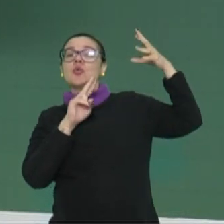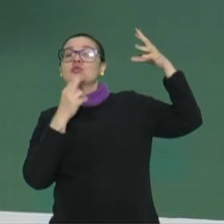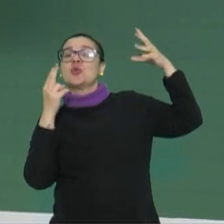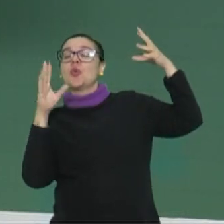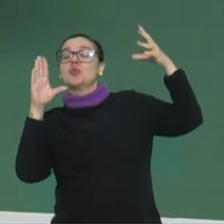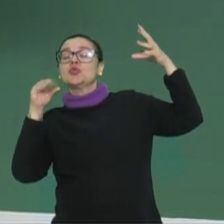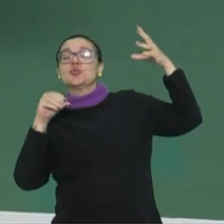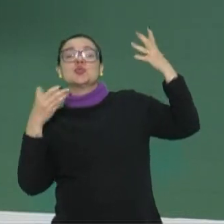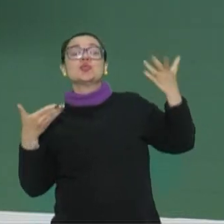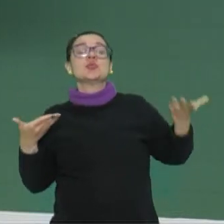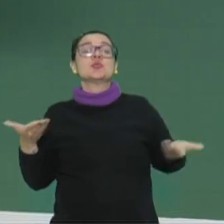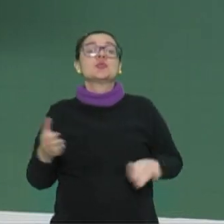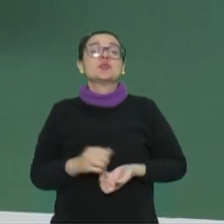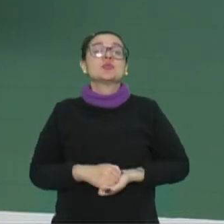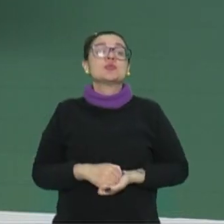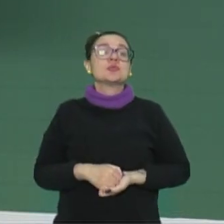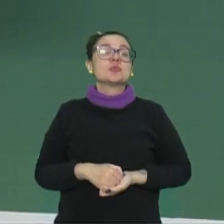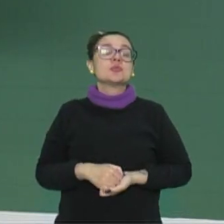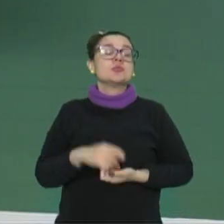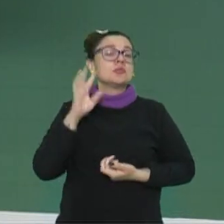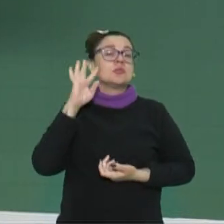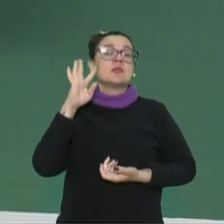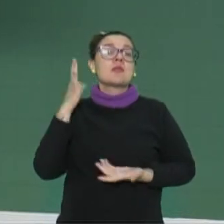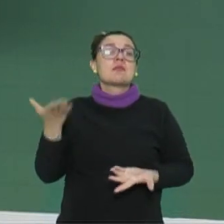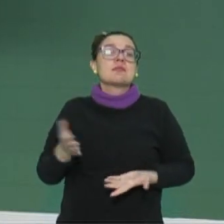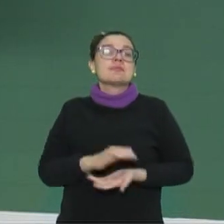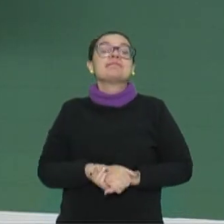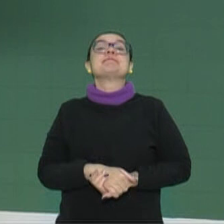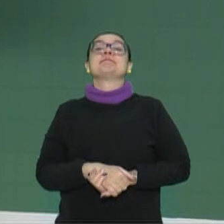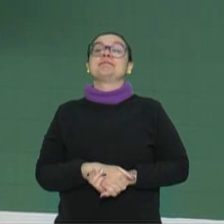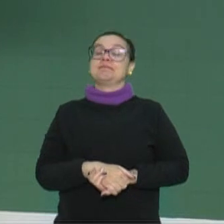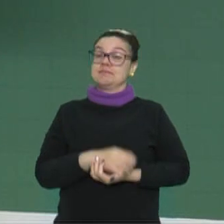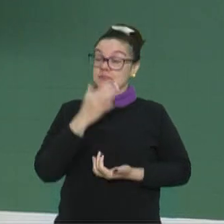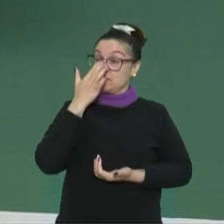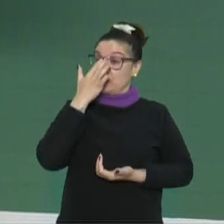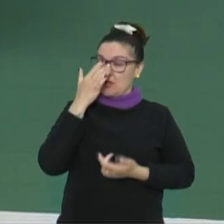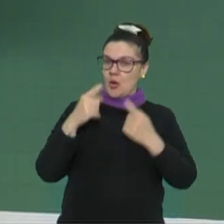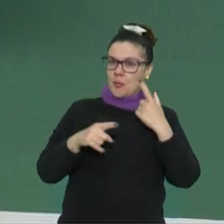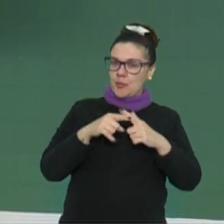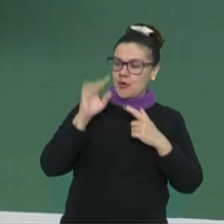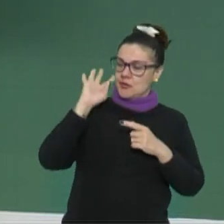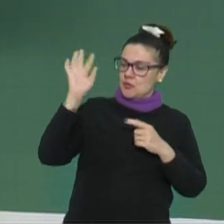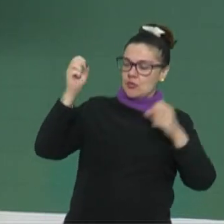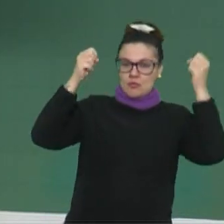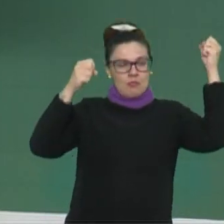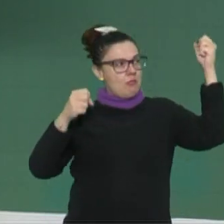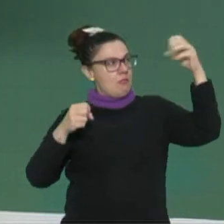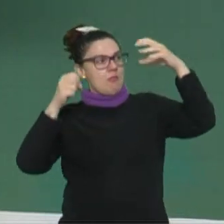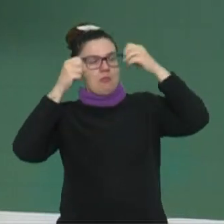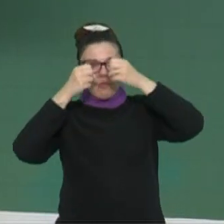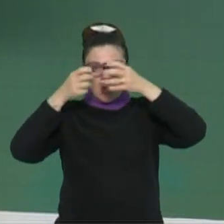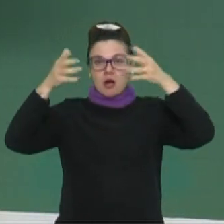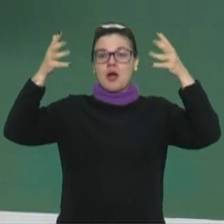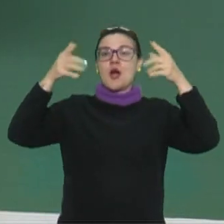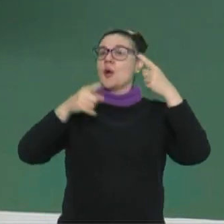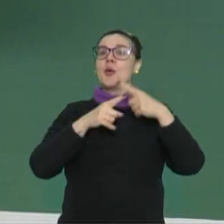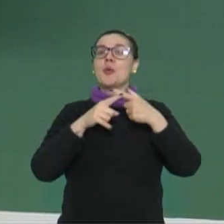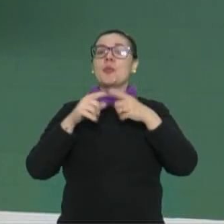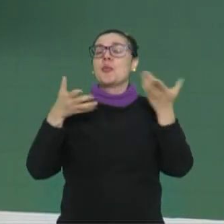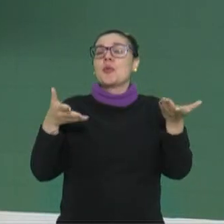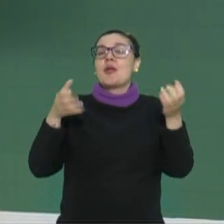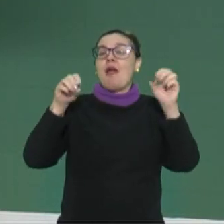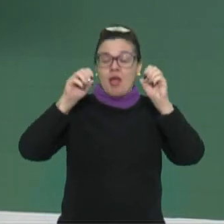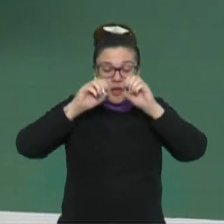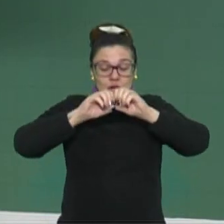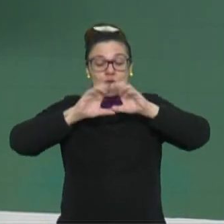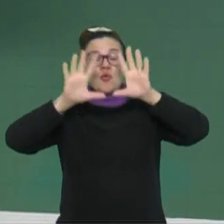escuro? Obviamente, para pensar um pouquinho, o que existe ali? Por que teoria da iluminação? Quem que é a luz,